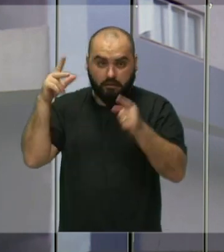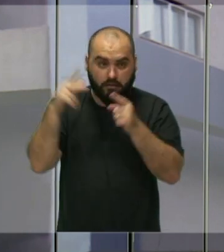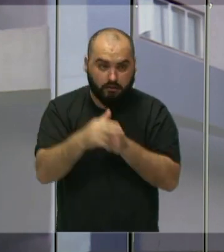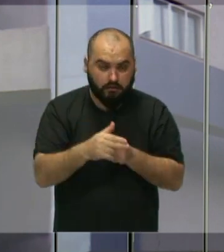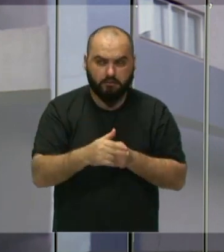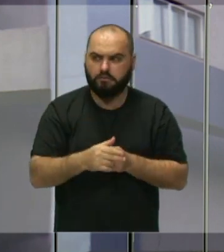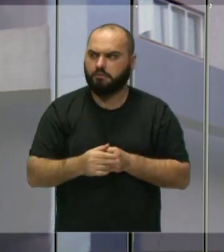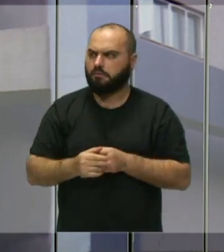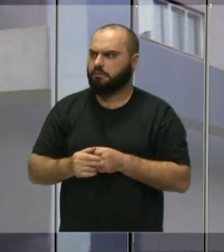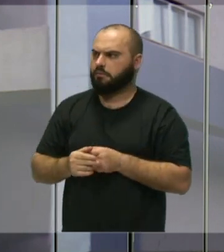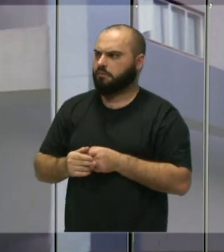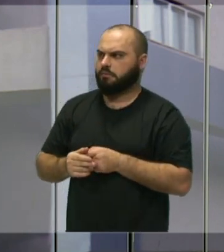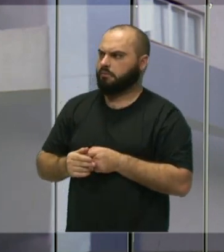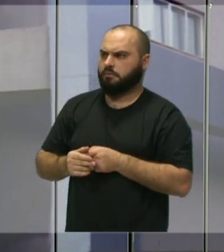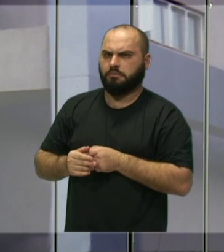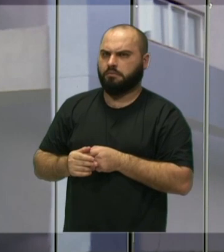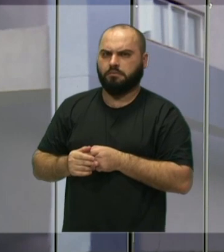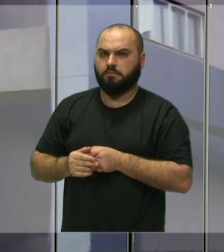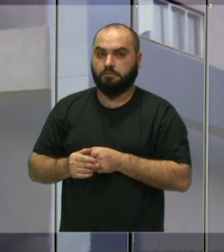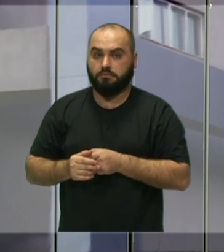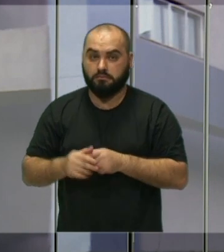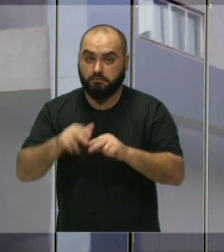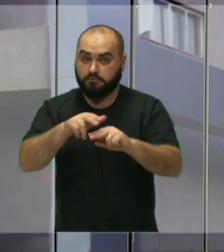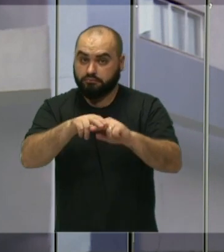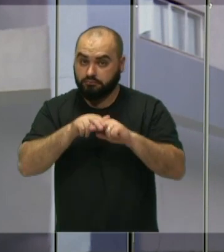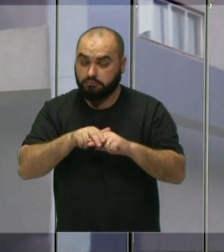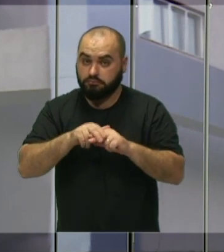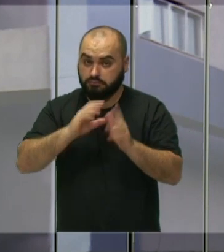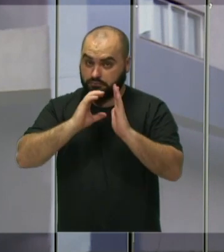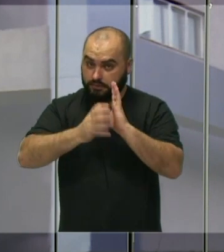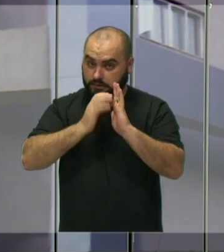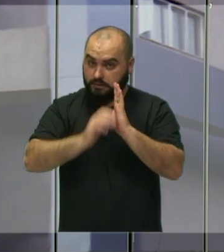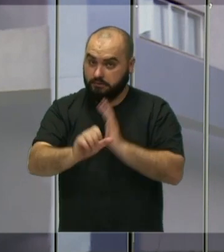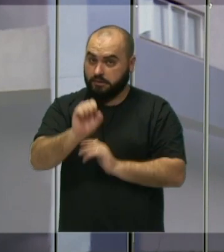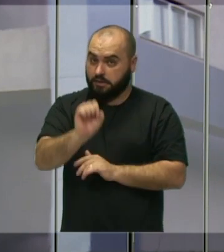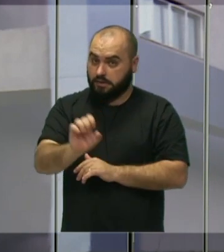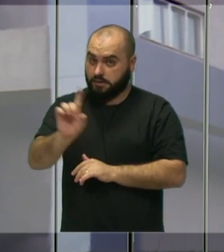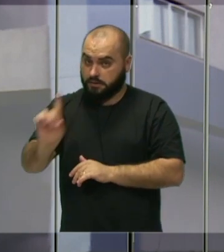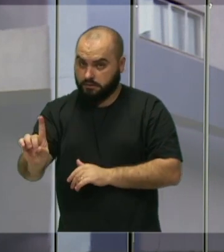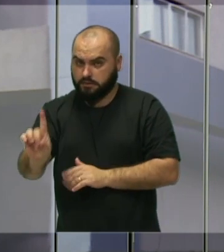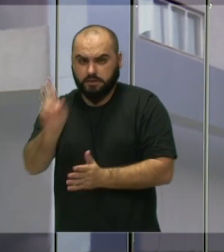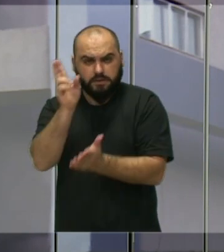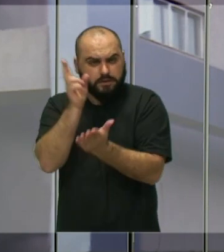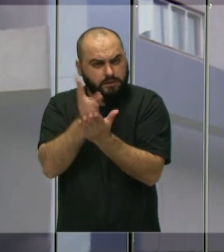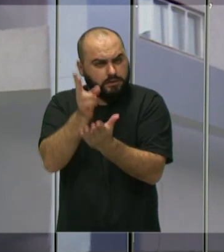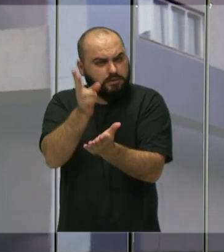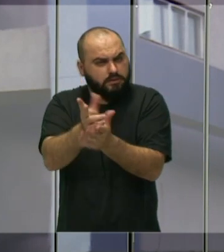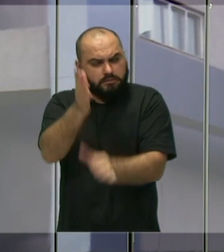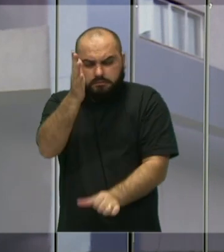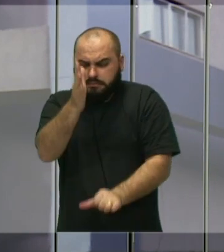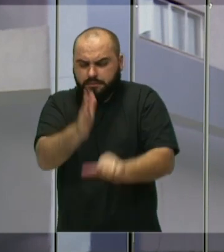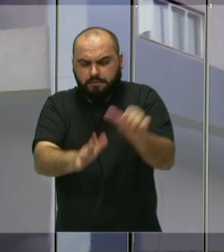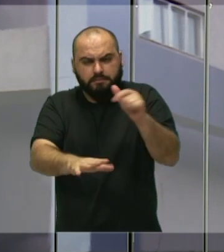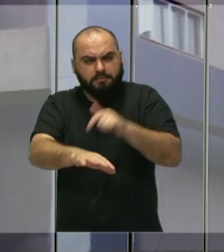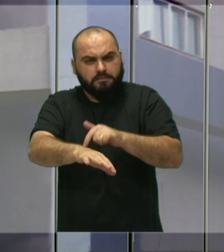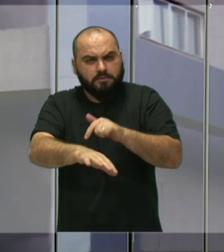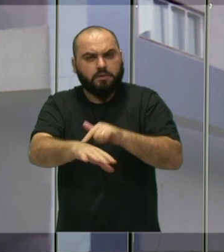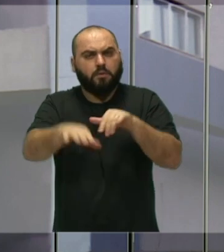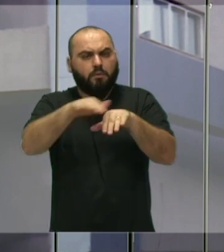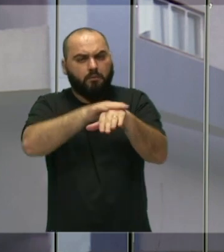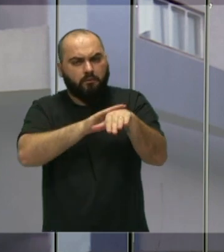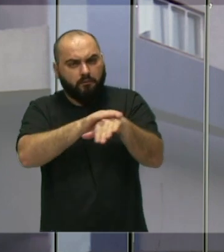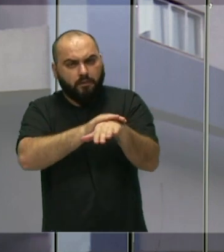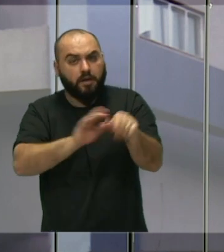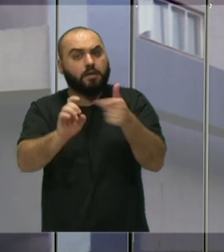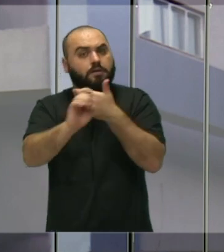coisa. Agora, o Solidariedade, desde o primeiro momento, quando nós estabelecemos essa linha de diálogo com o Poder Executivo